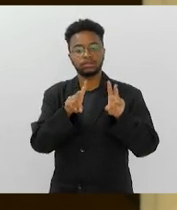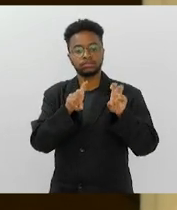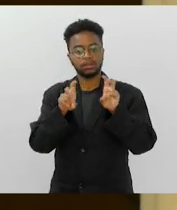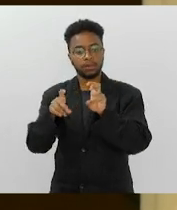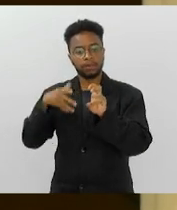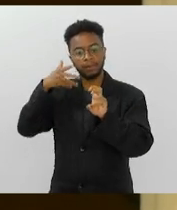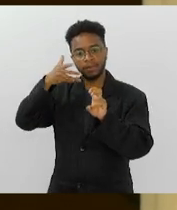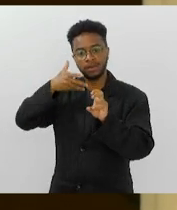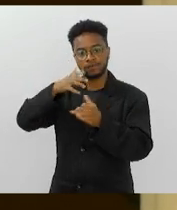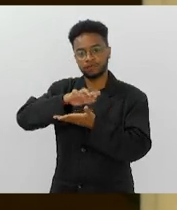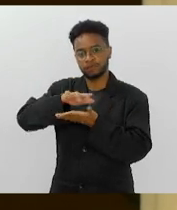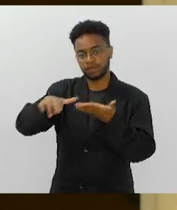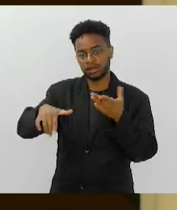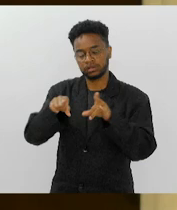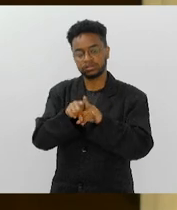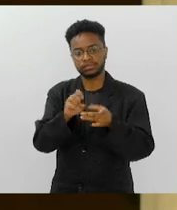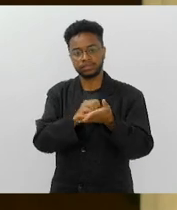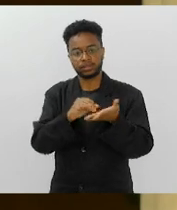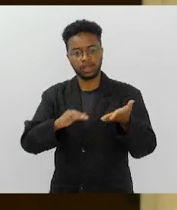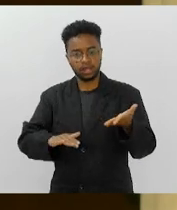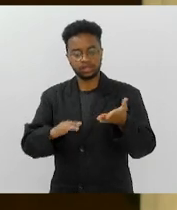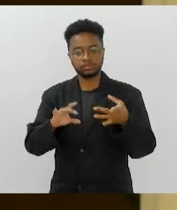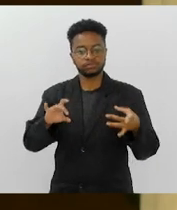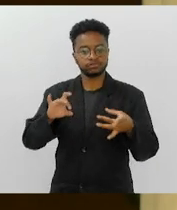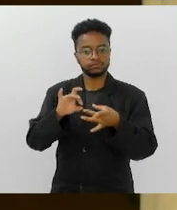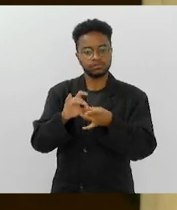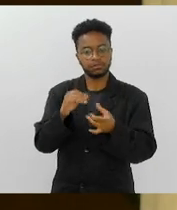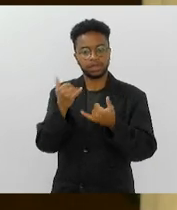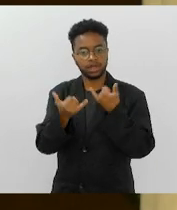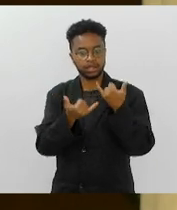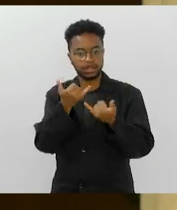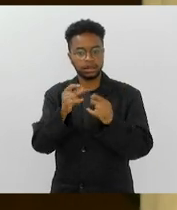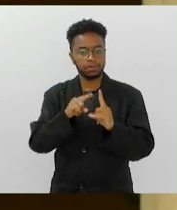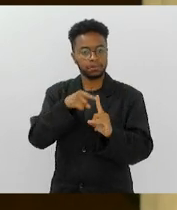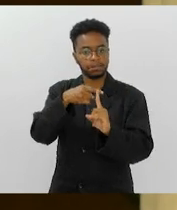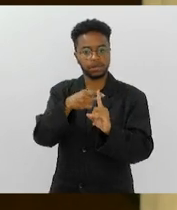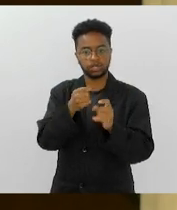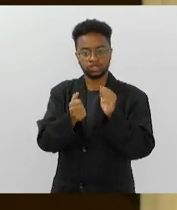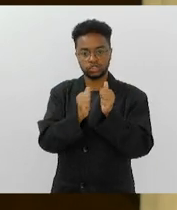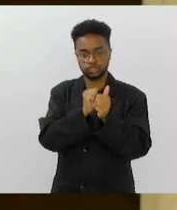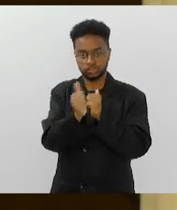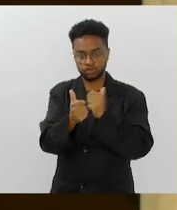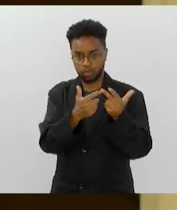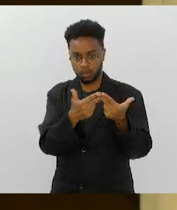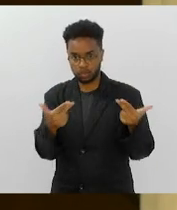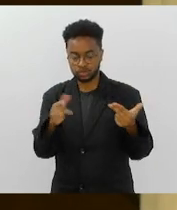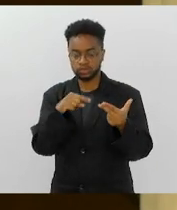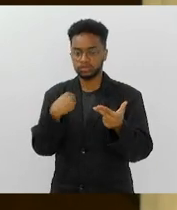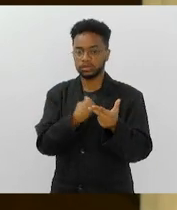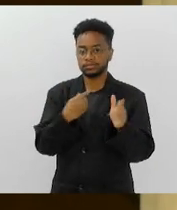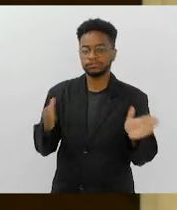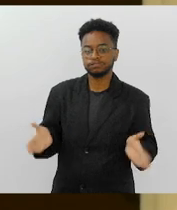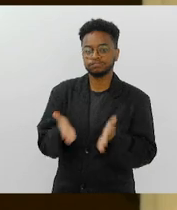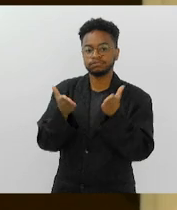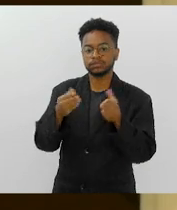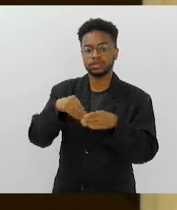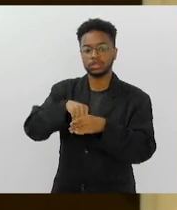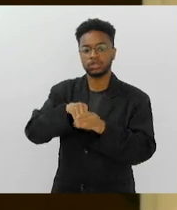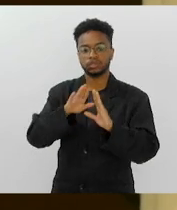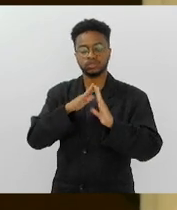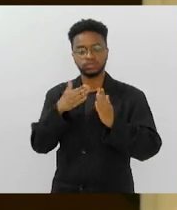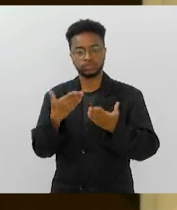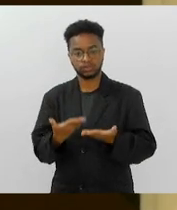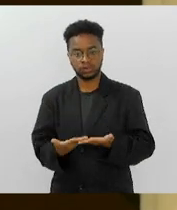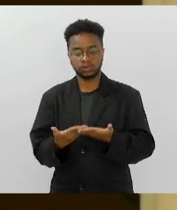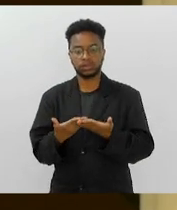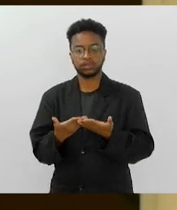de atividades lúdicas e esportivas que nós levamos para dentro da escola. E, com